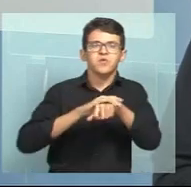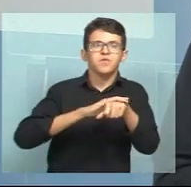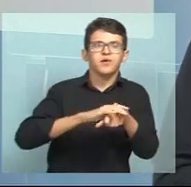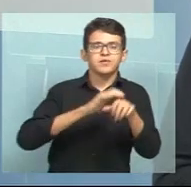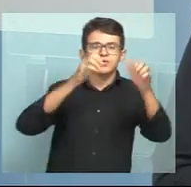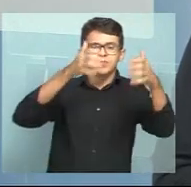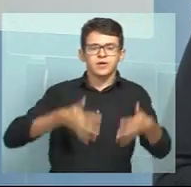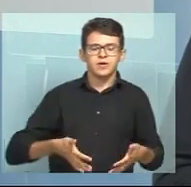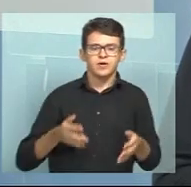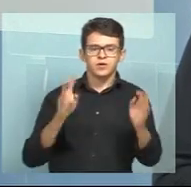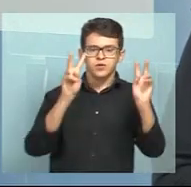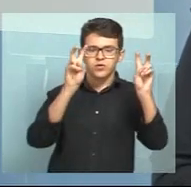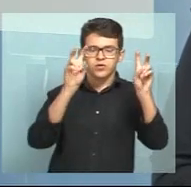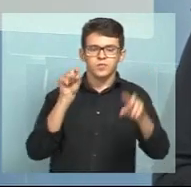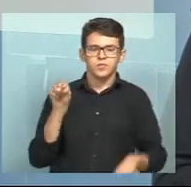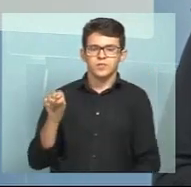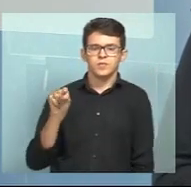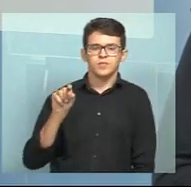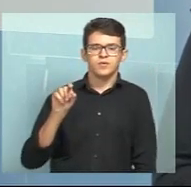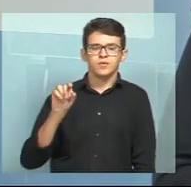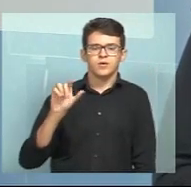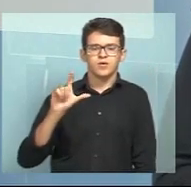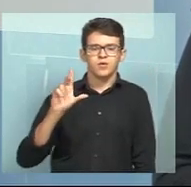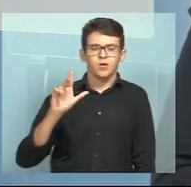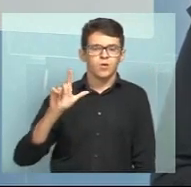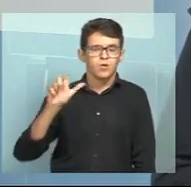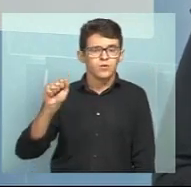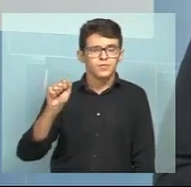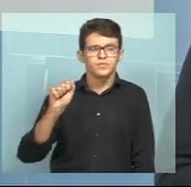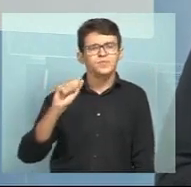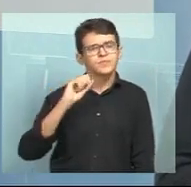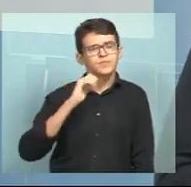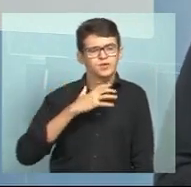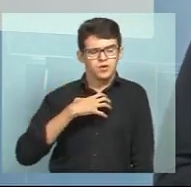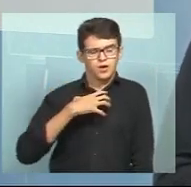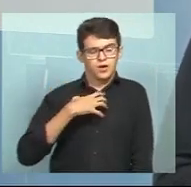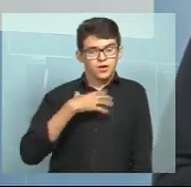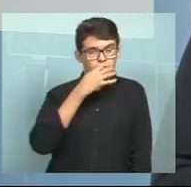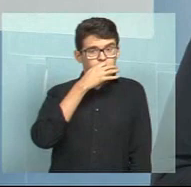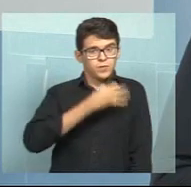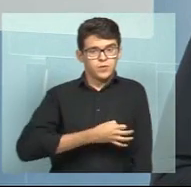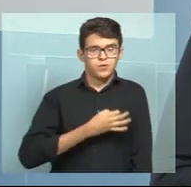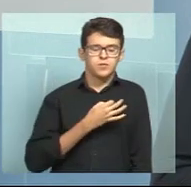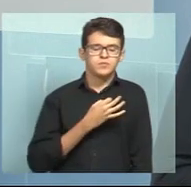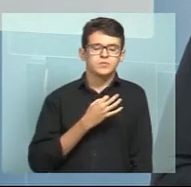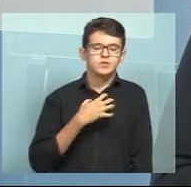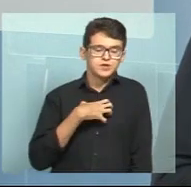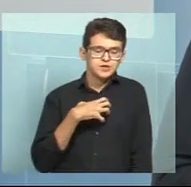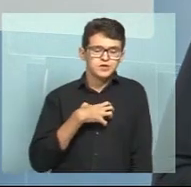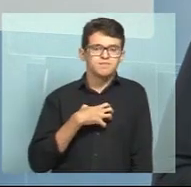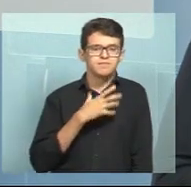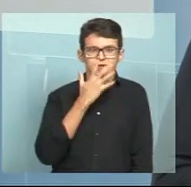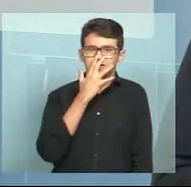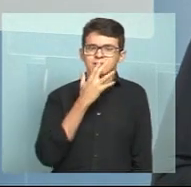foi um recado claro. Existe mais coisa entre o céu e a terra do que a nossa... Nossa avanço filosofia. Sabe, né? Então, primeiro